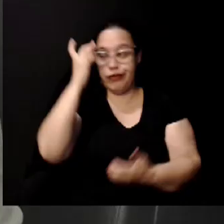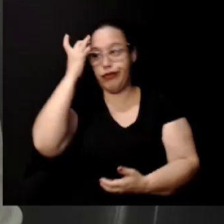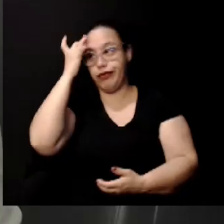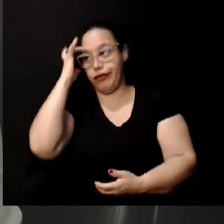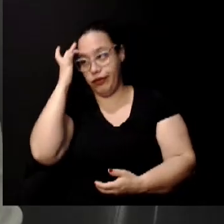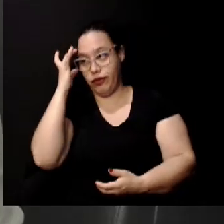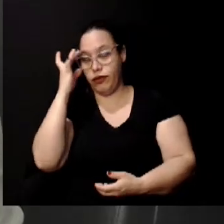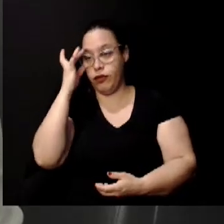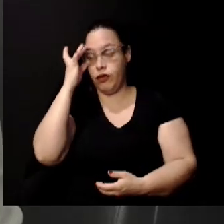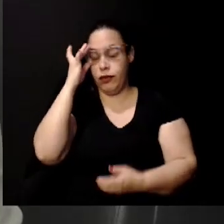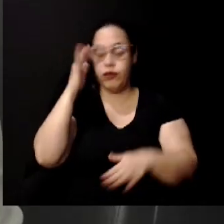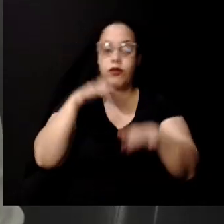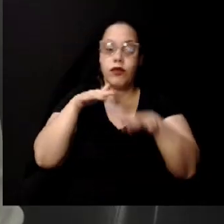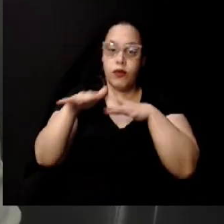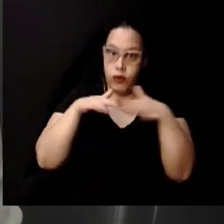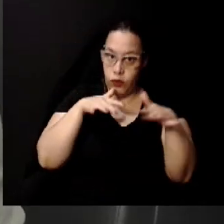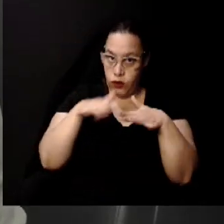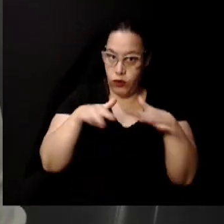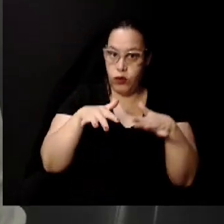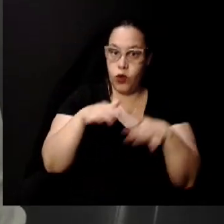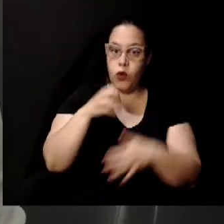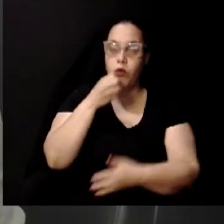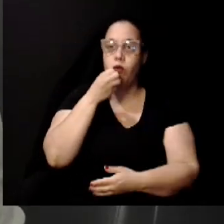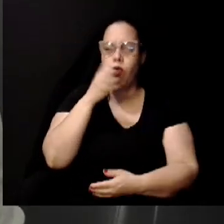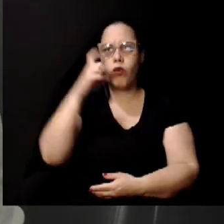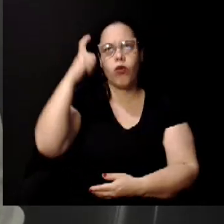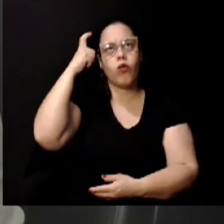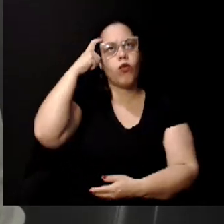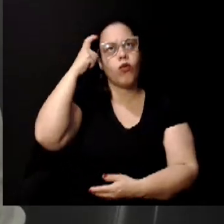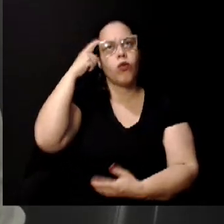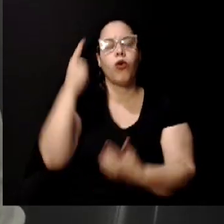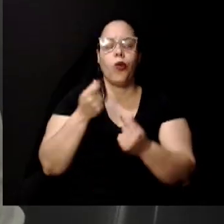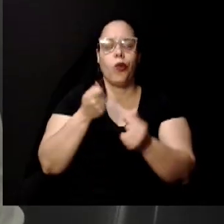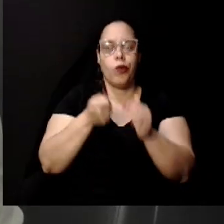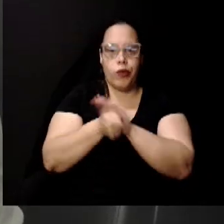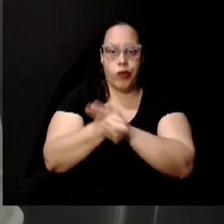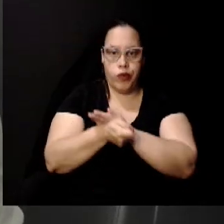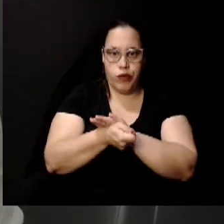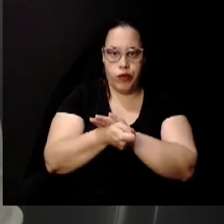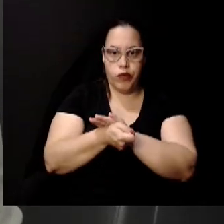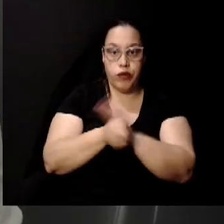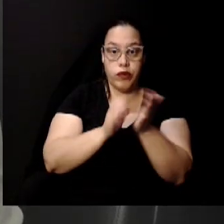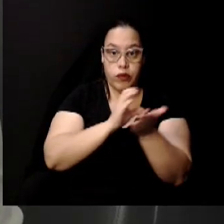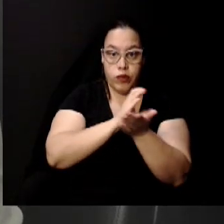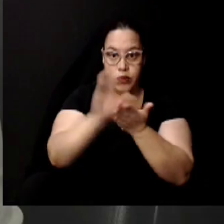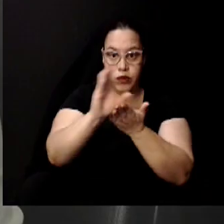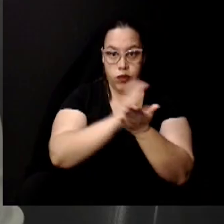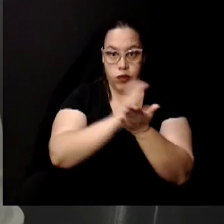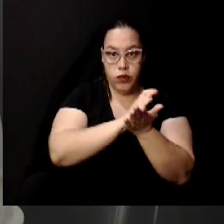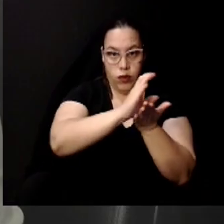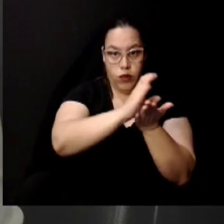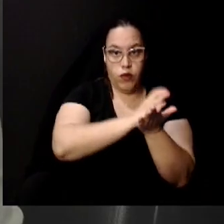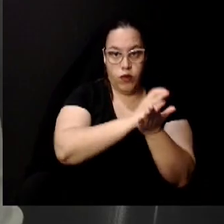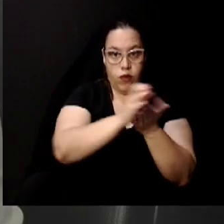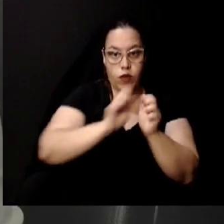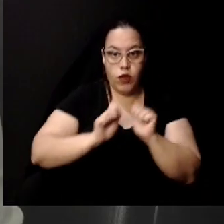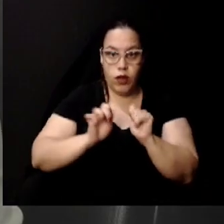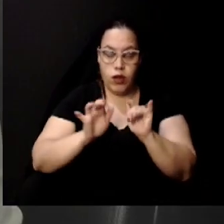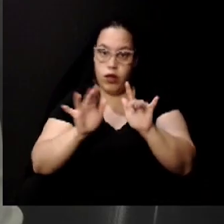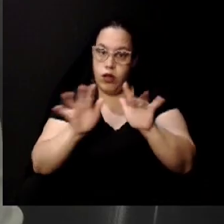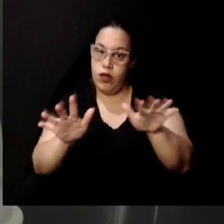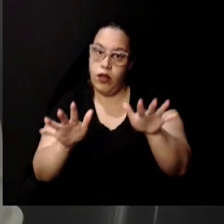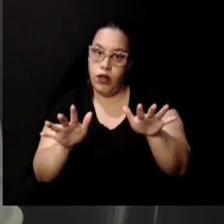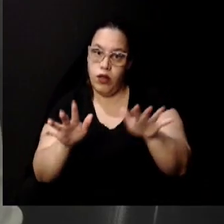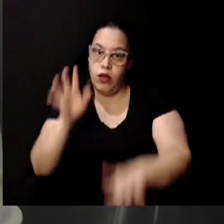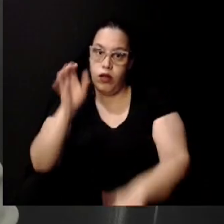movimento deliberado, muito bem pensado e financiado para espalhar